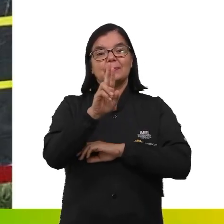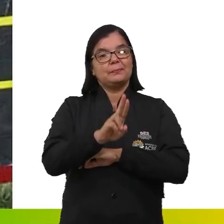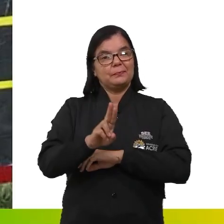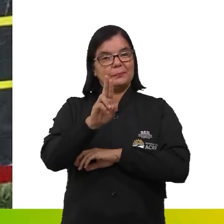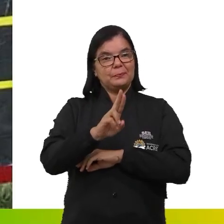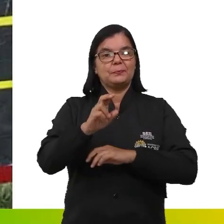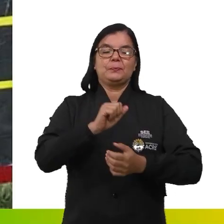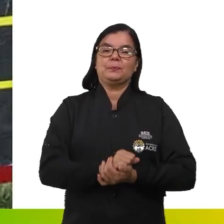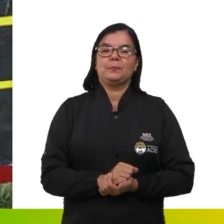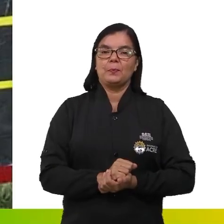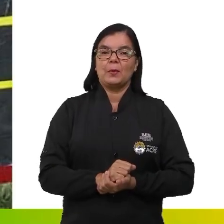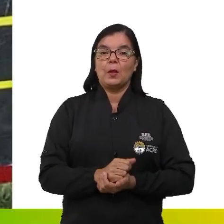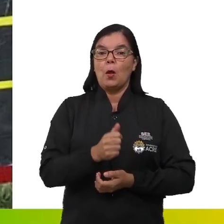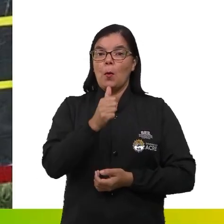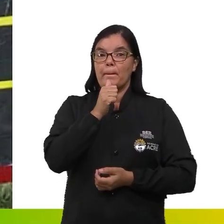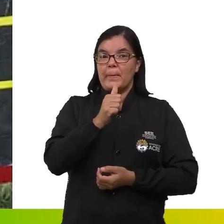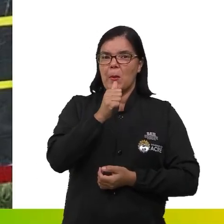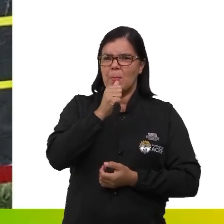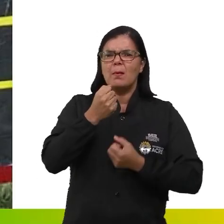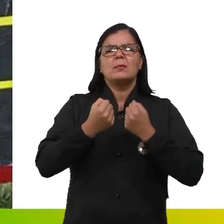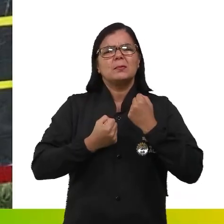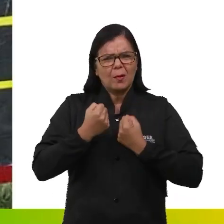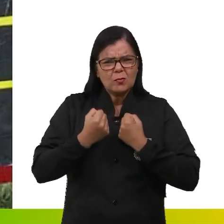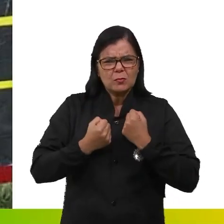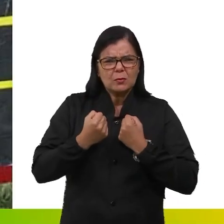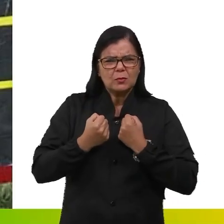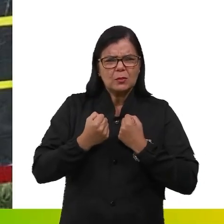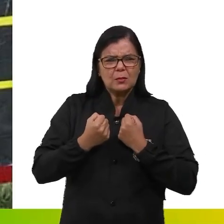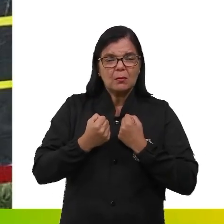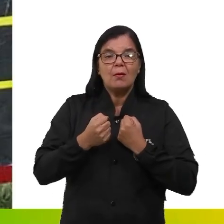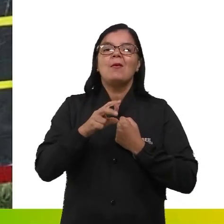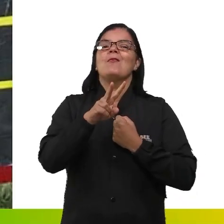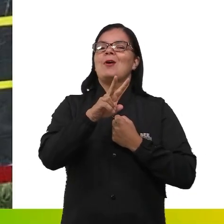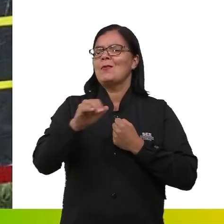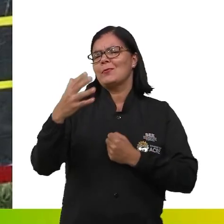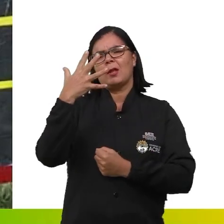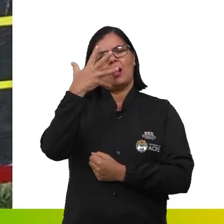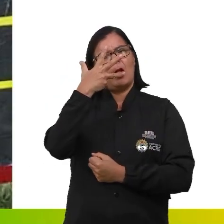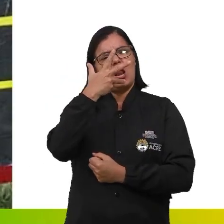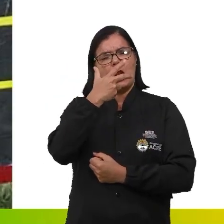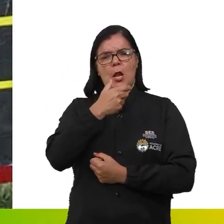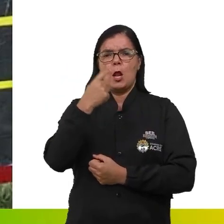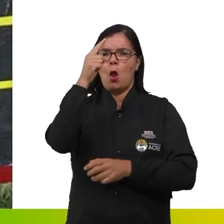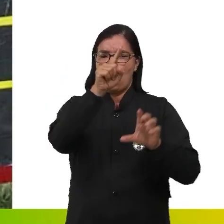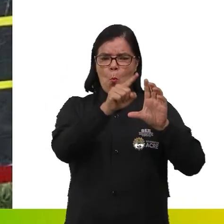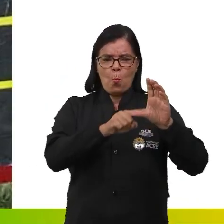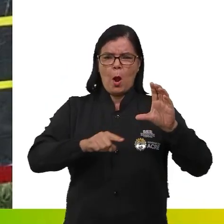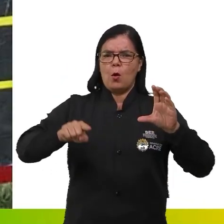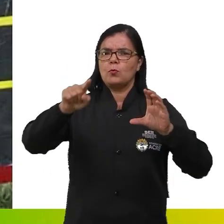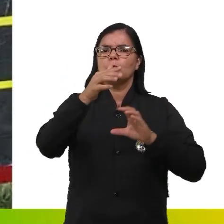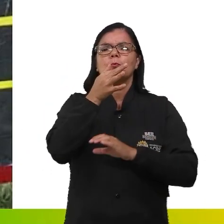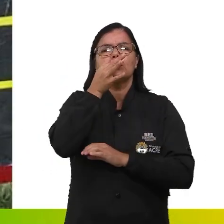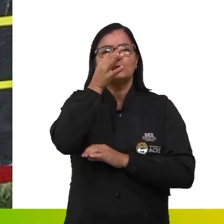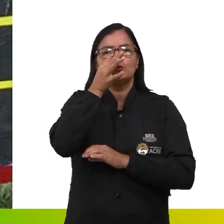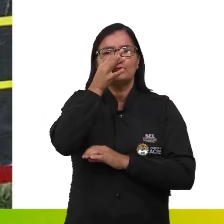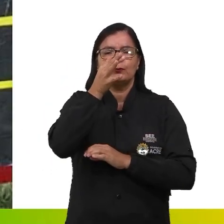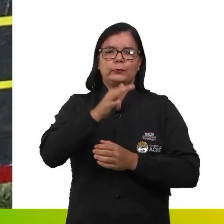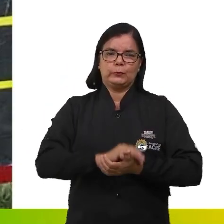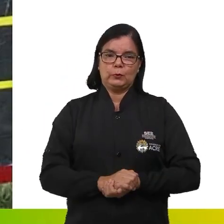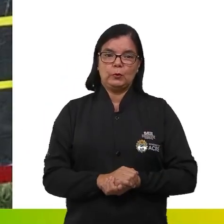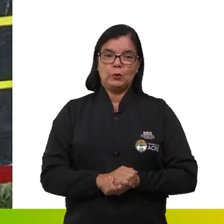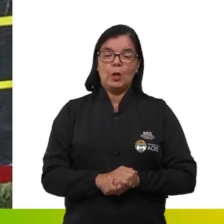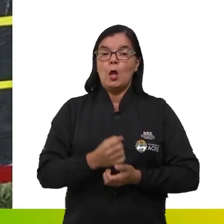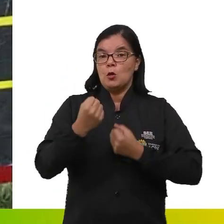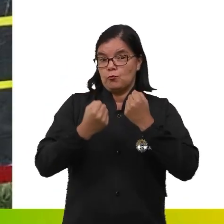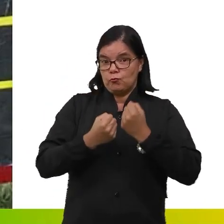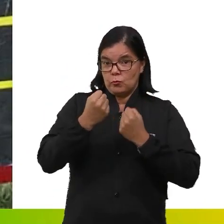utilizado. Bebeu e está dirigindo, vai ficar lindo com uma coroa de flores.